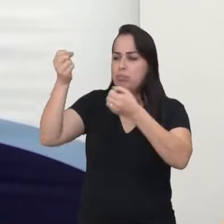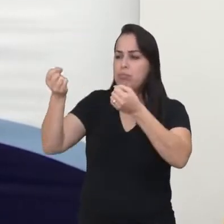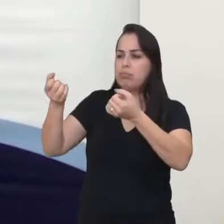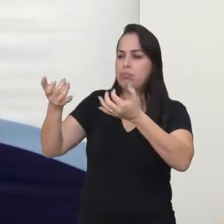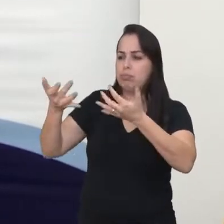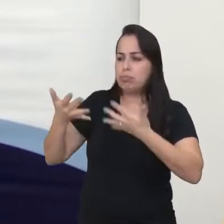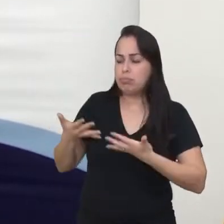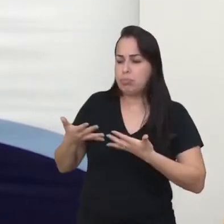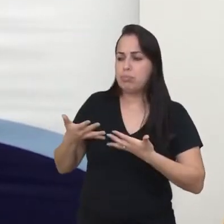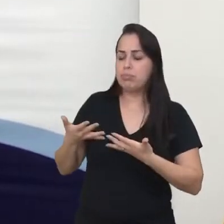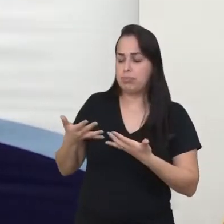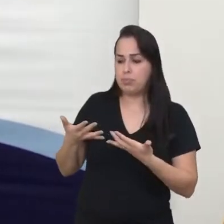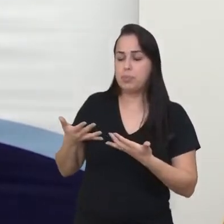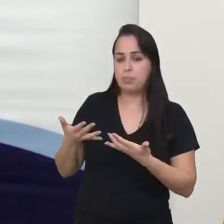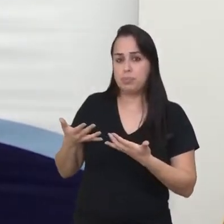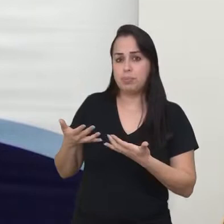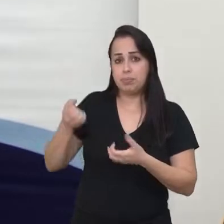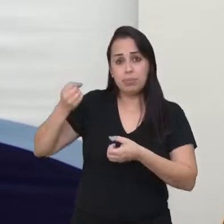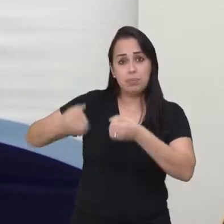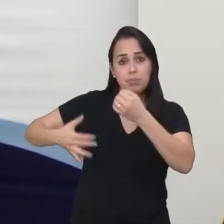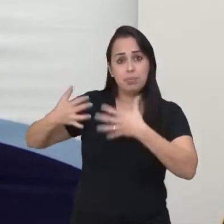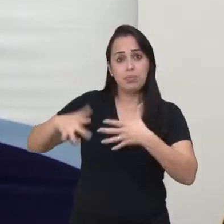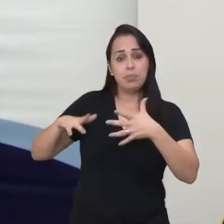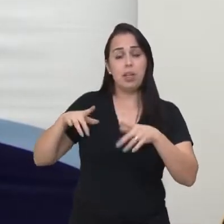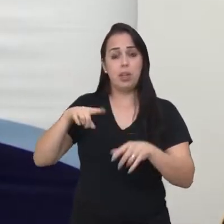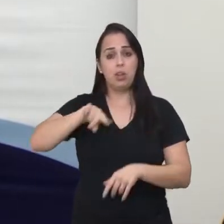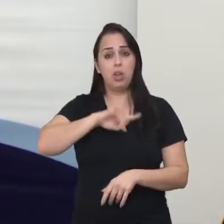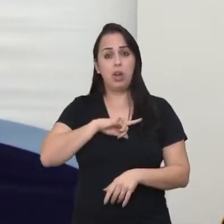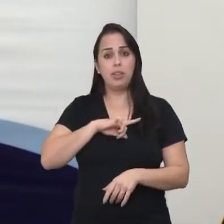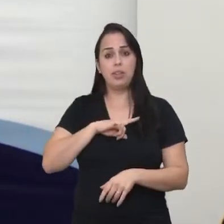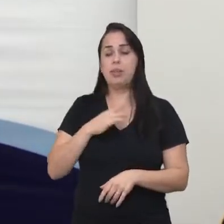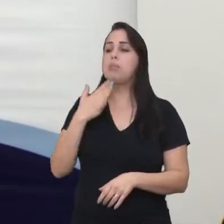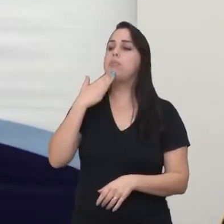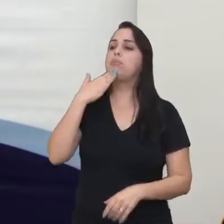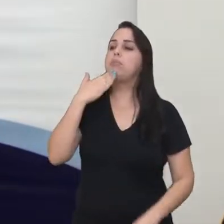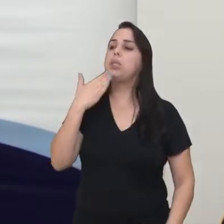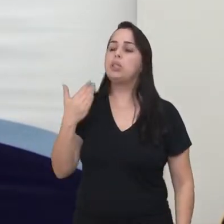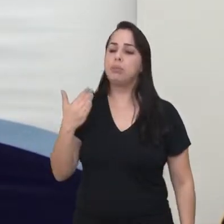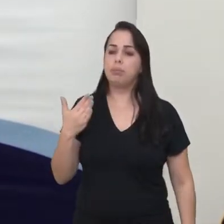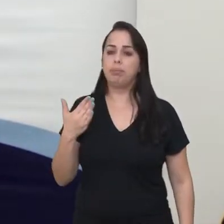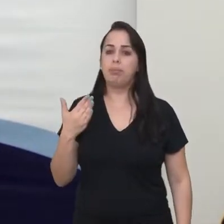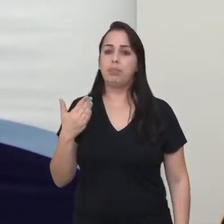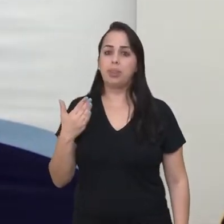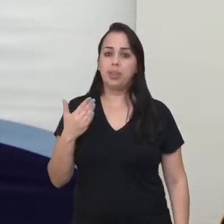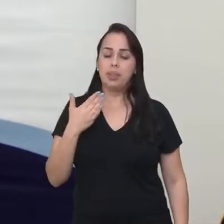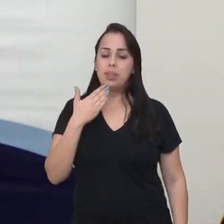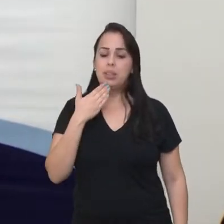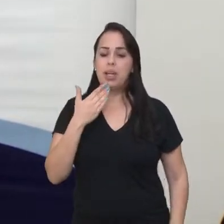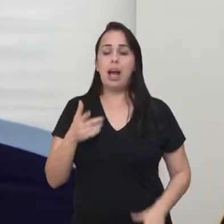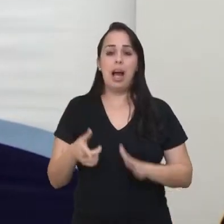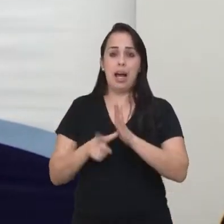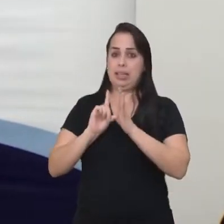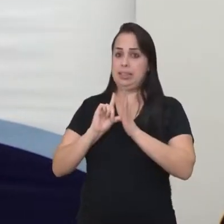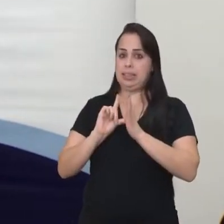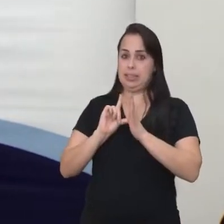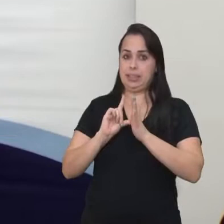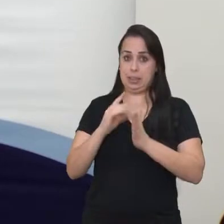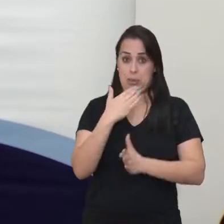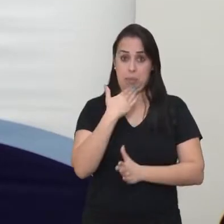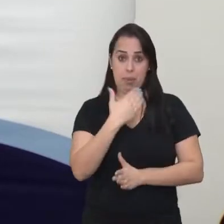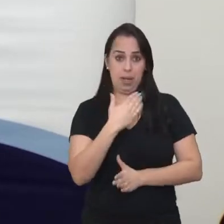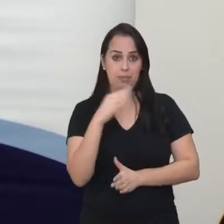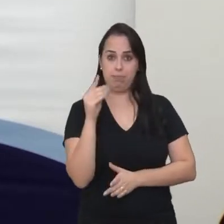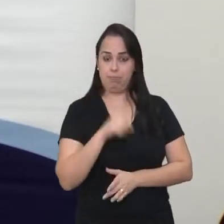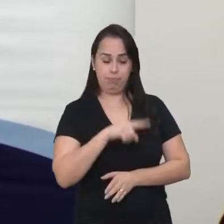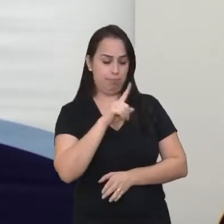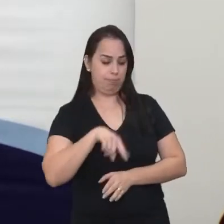do Executivo, nós, por meio da Câmara, nós fizemos a solicitação. Essa solicitação anteriormente não